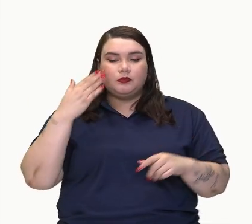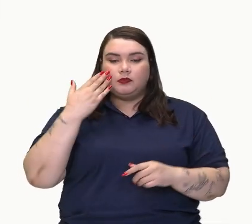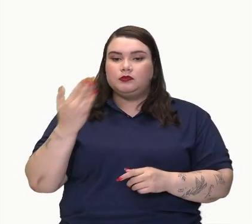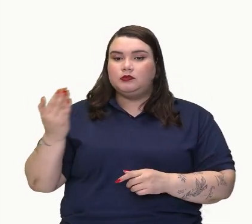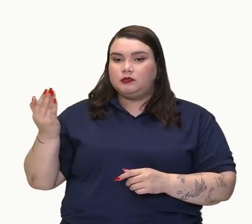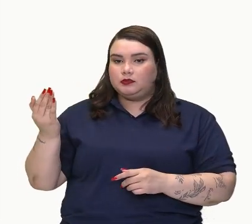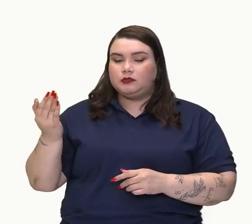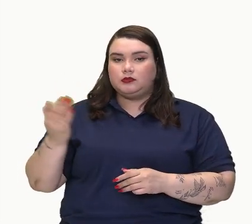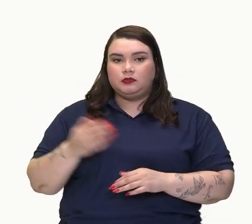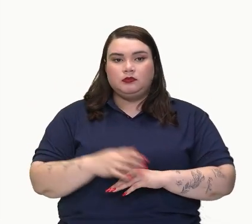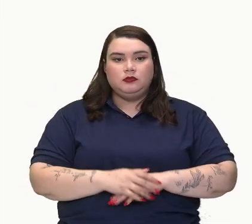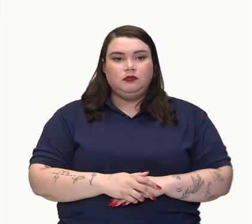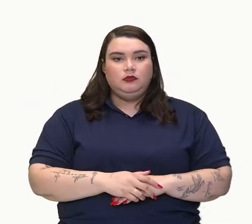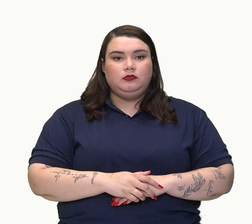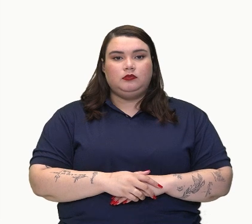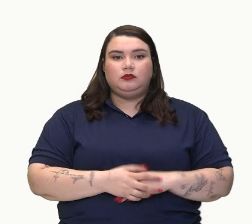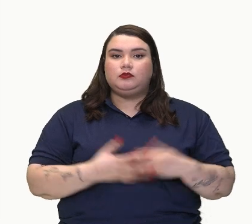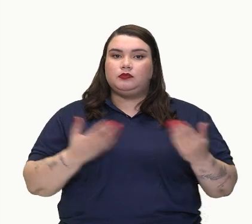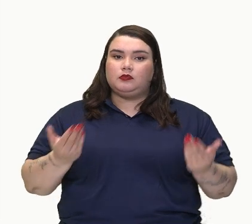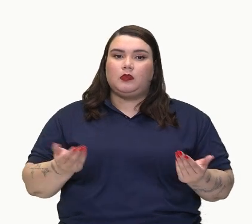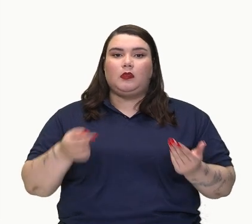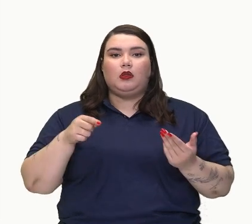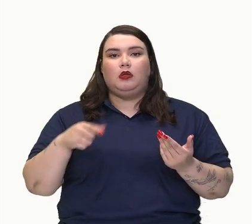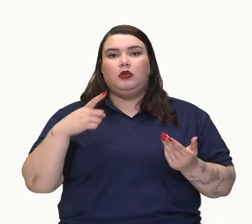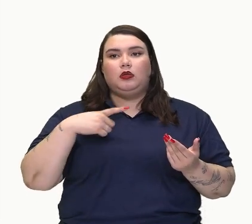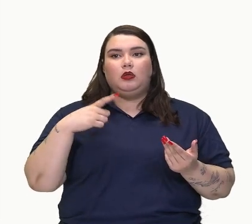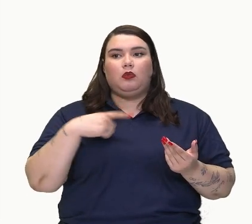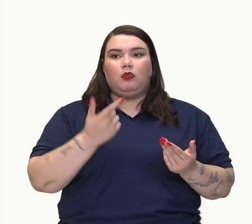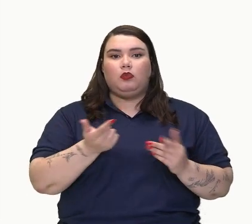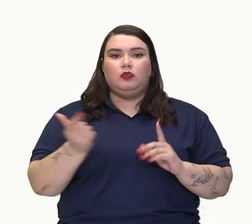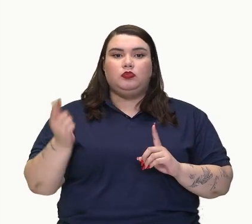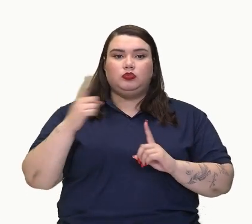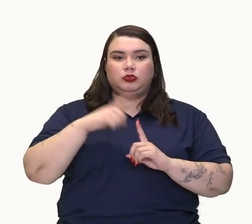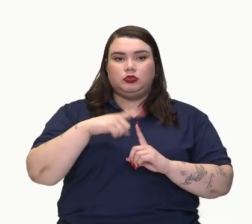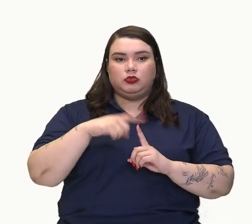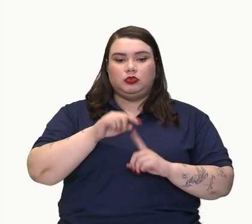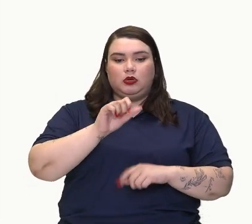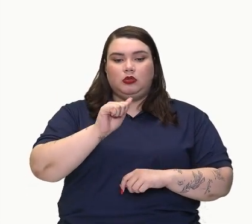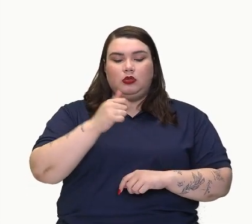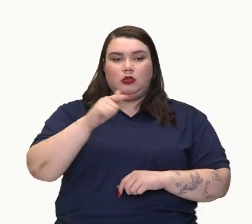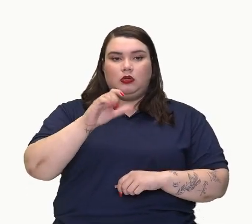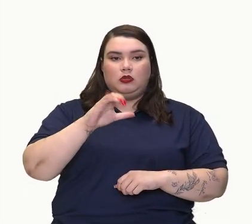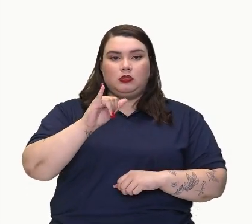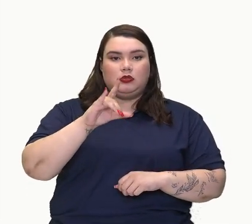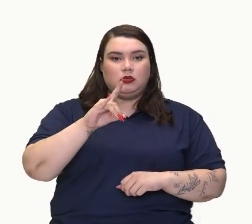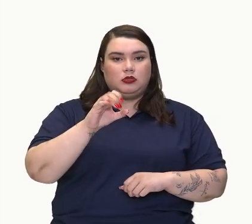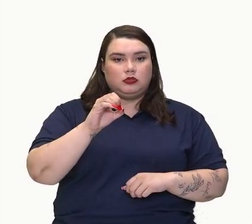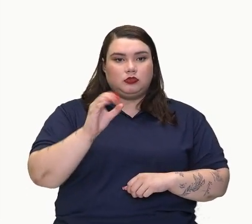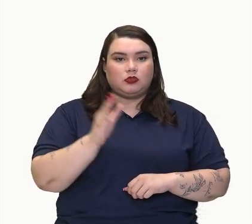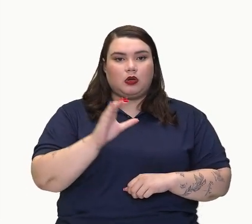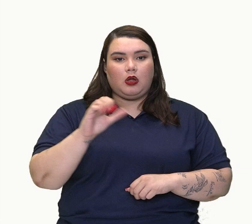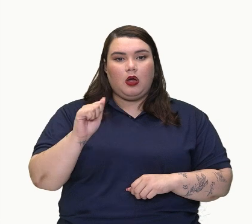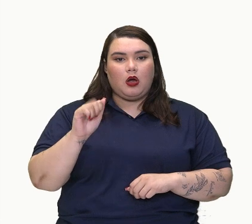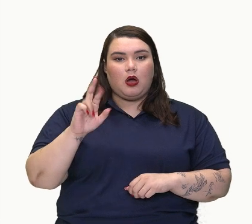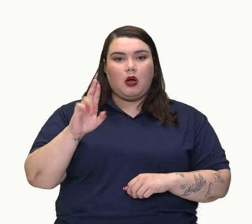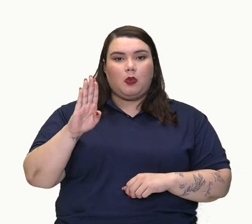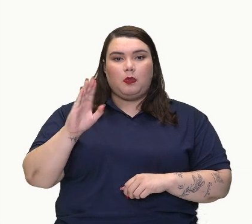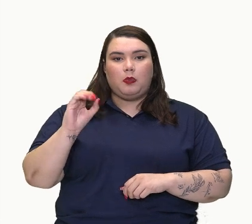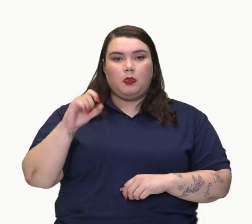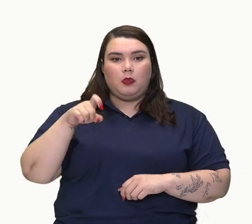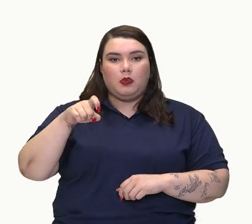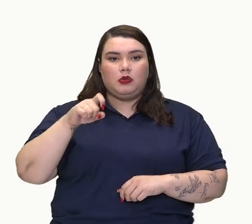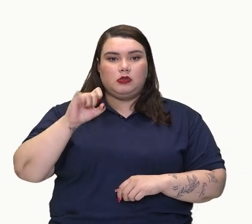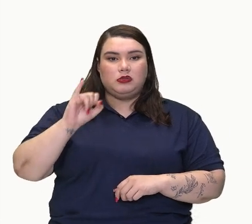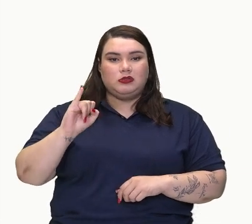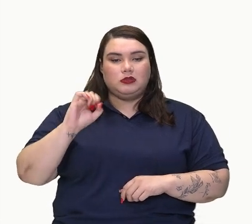função. Novamente, um outro tipo aqui, ácido carboxílico e éster. Professor, aqui tem dupla também.